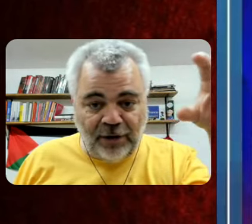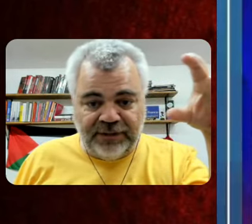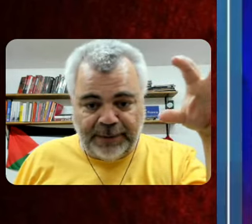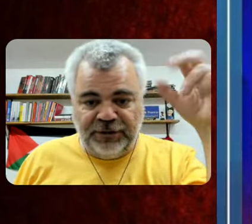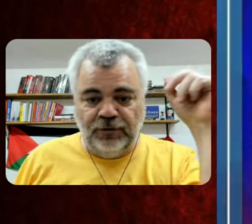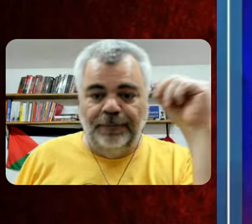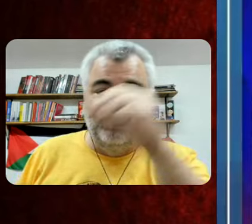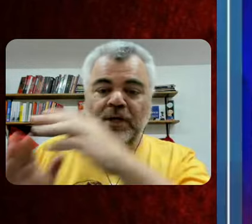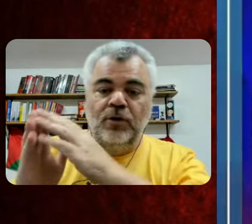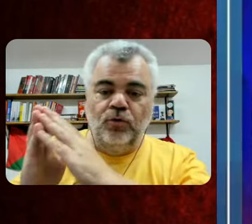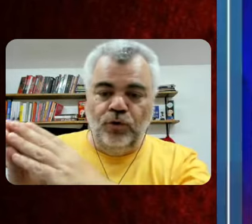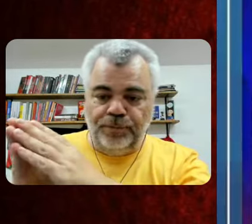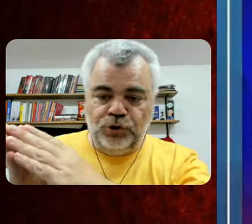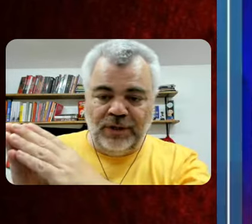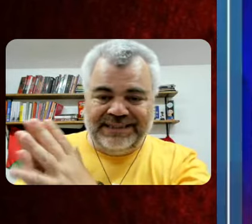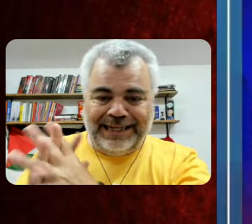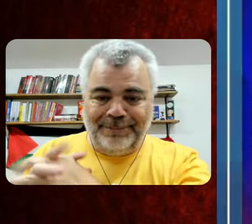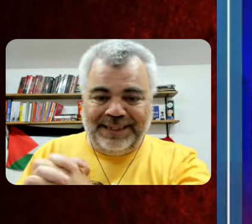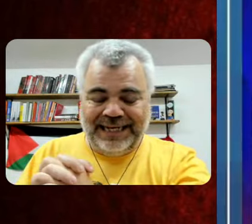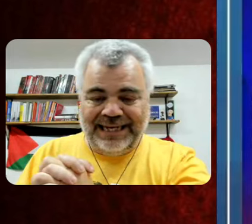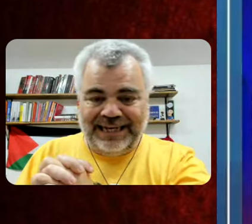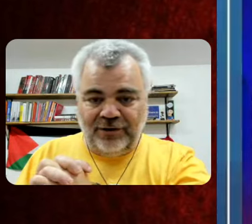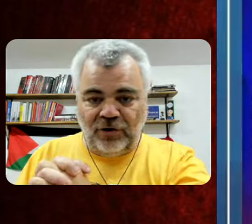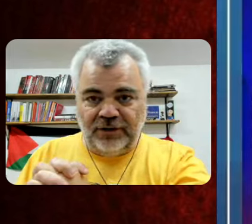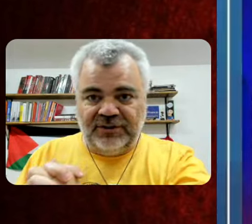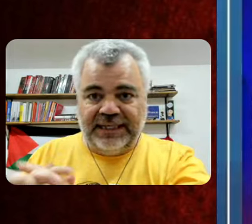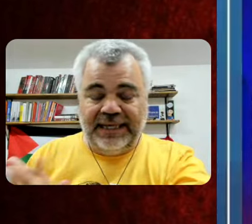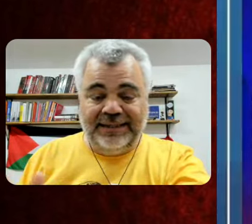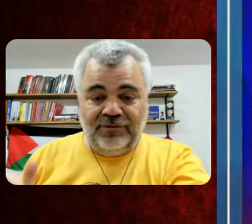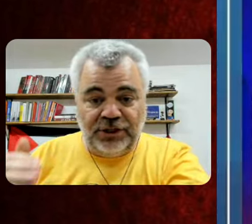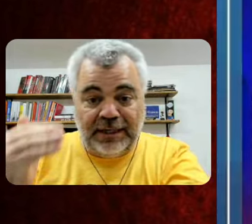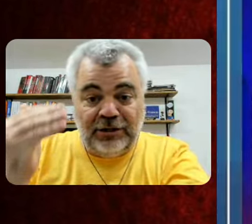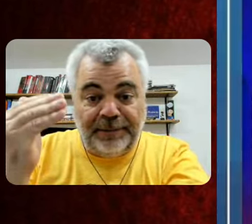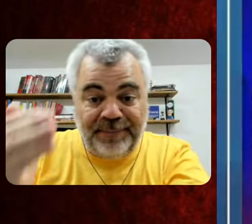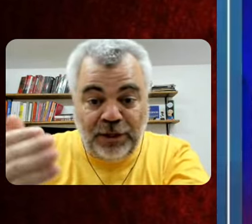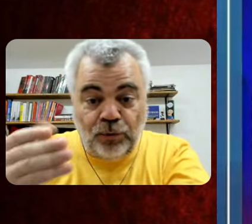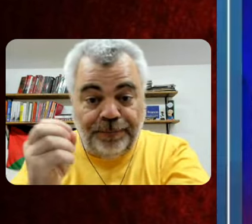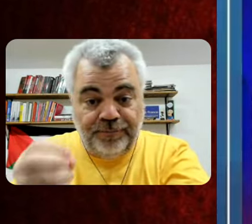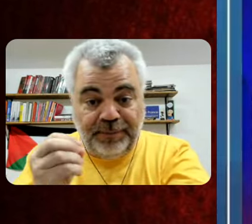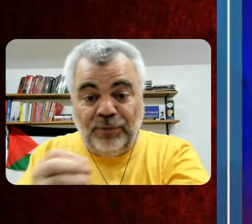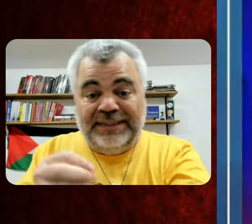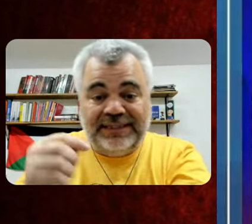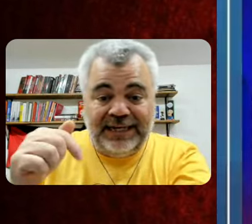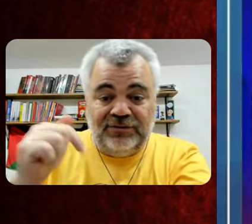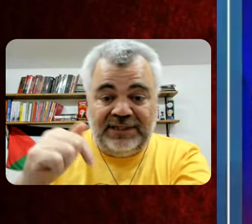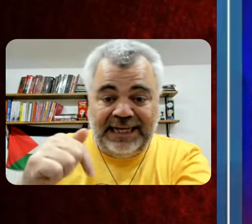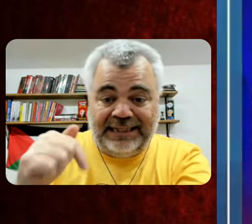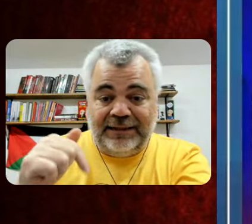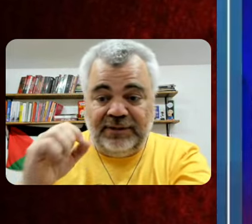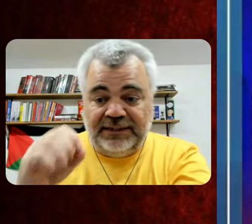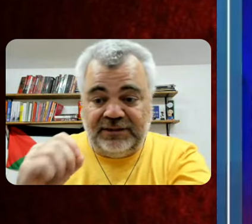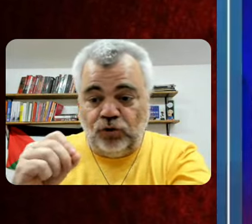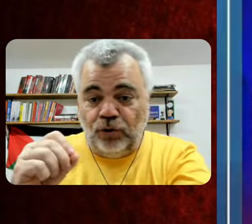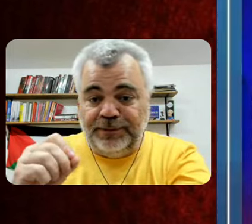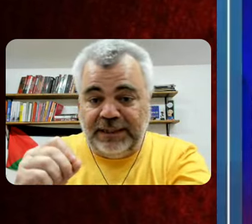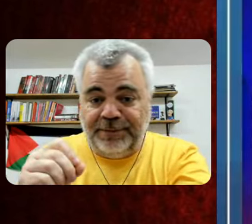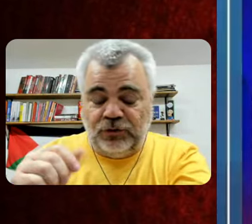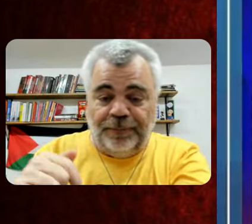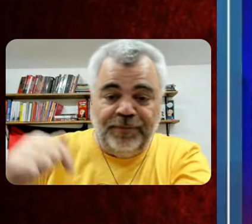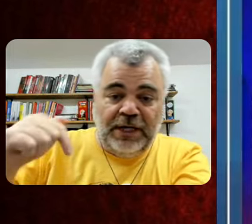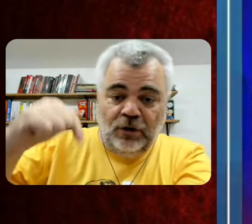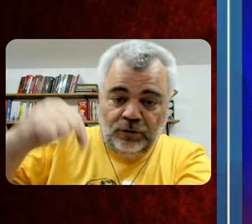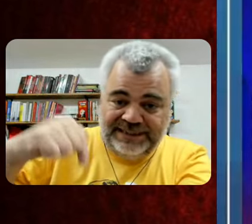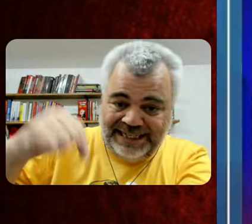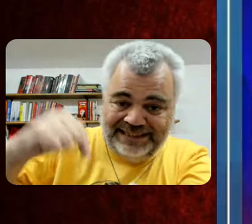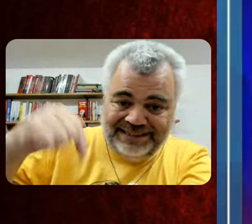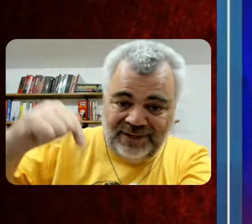no final, tá, pessoal? Grupos de WhatsApp e Telegram nossos aqui, que estão chegando a mil inscritos em cada um desses grupos, tá,